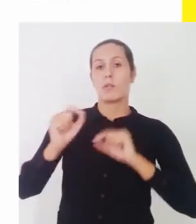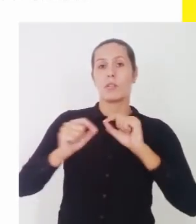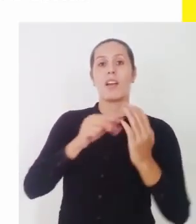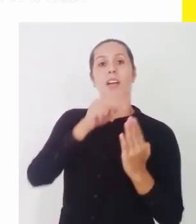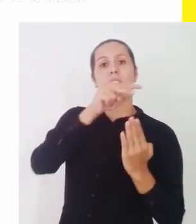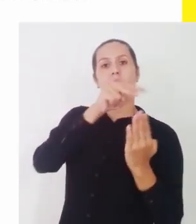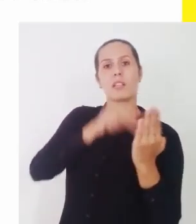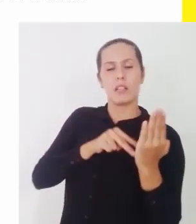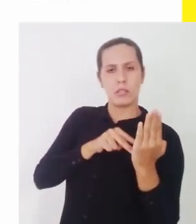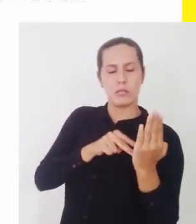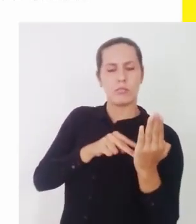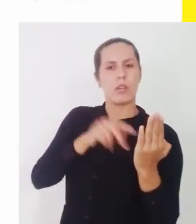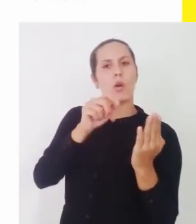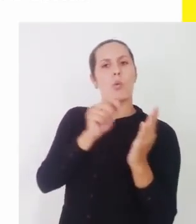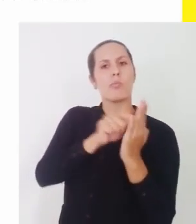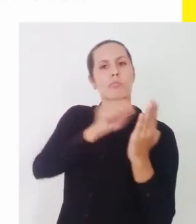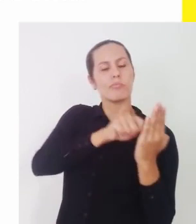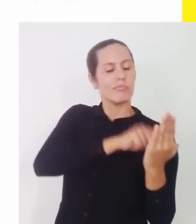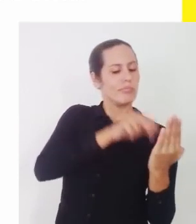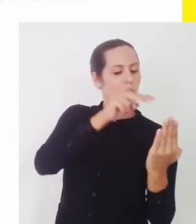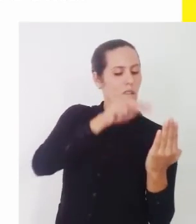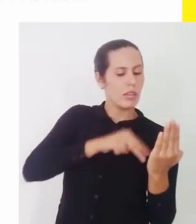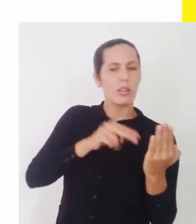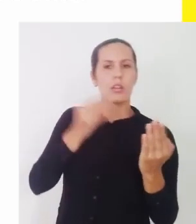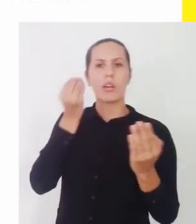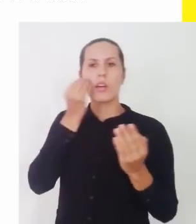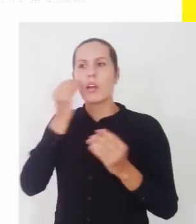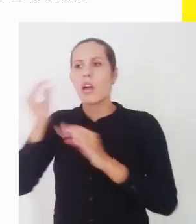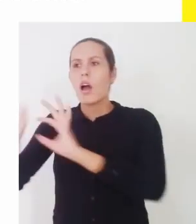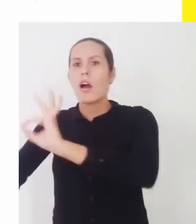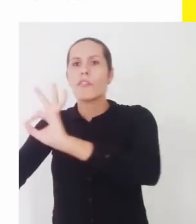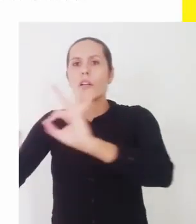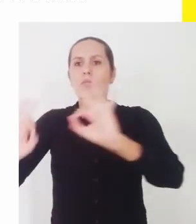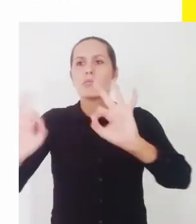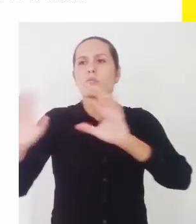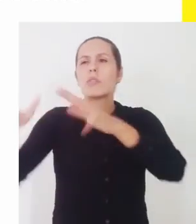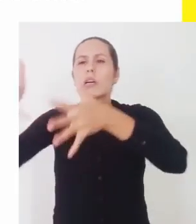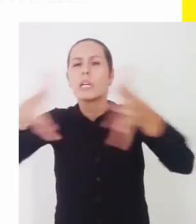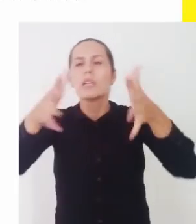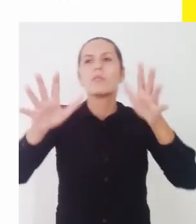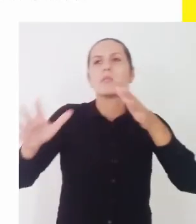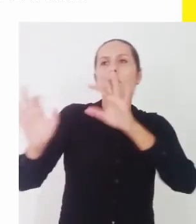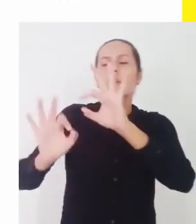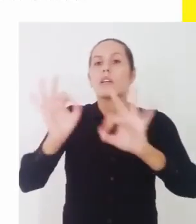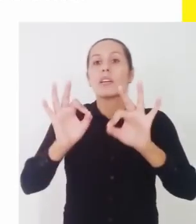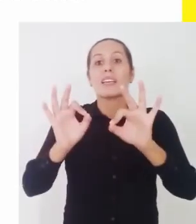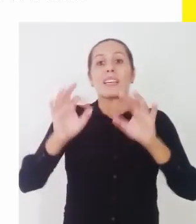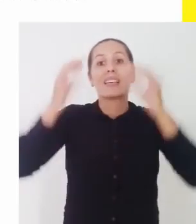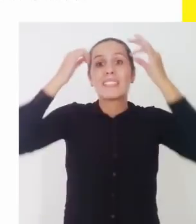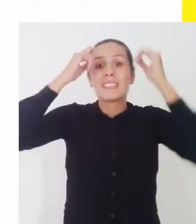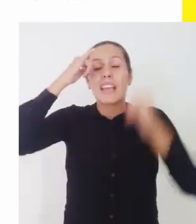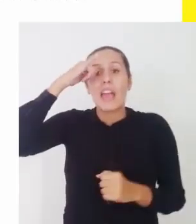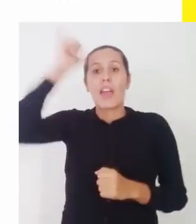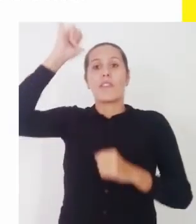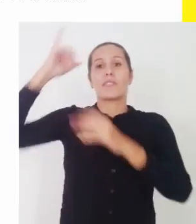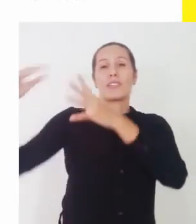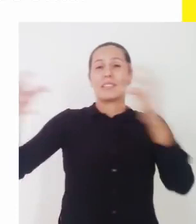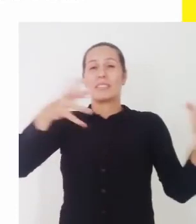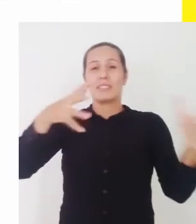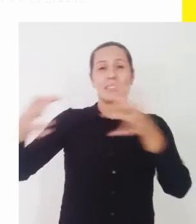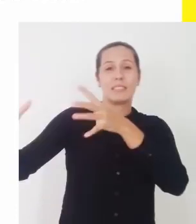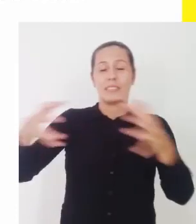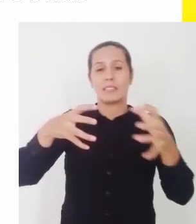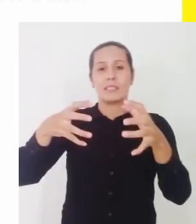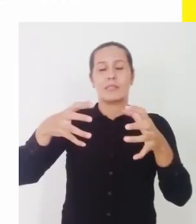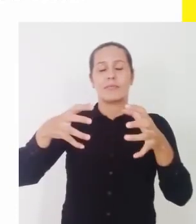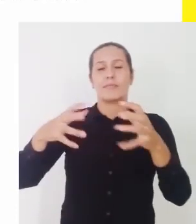as considerações, organizar a ordem da fala das pessoas e, com certeza, evitar atritos e